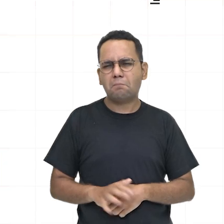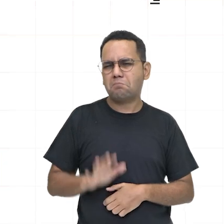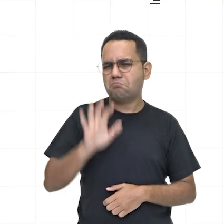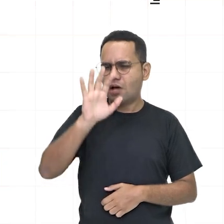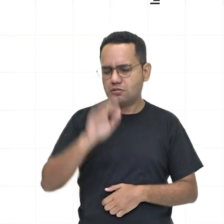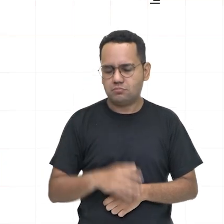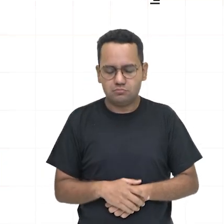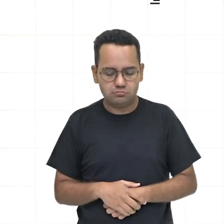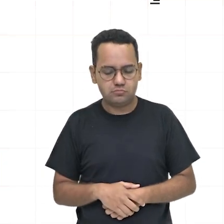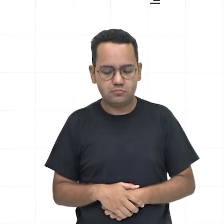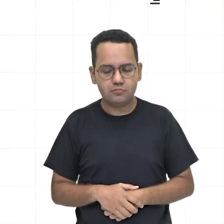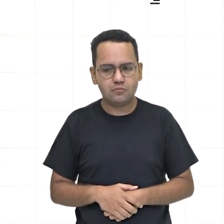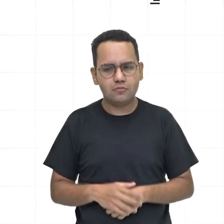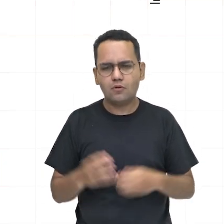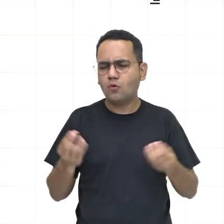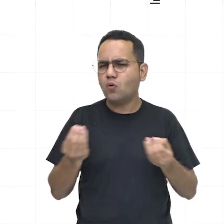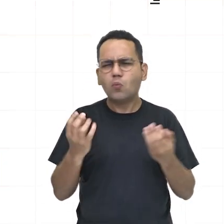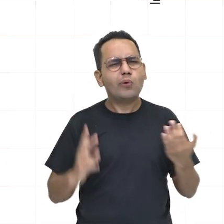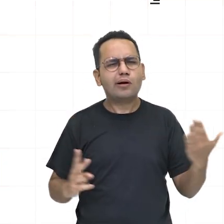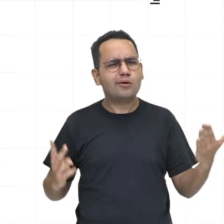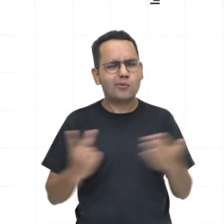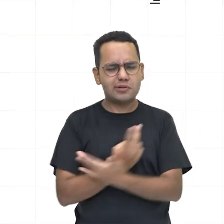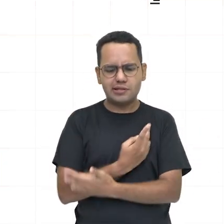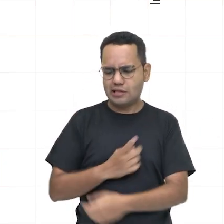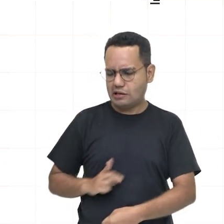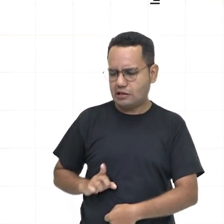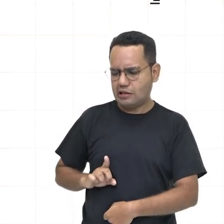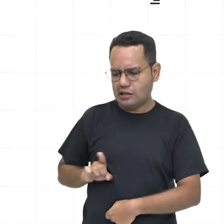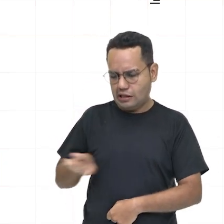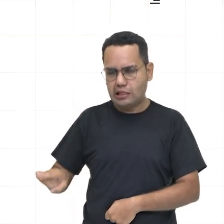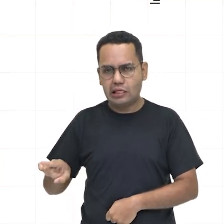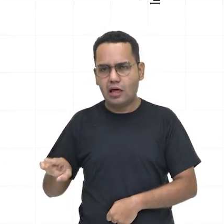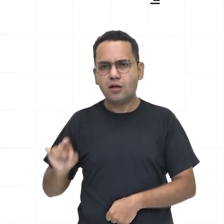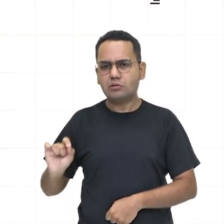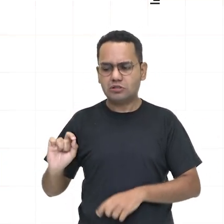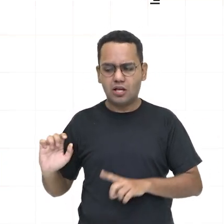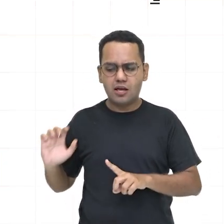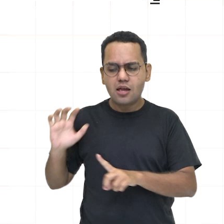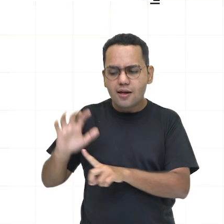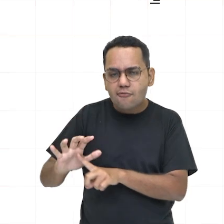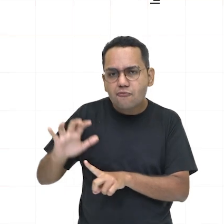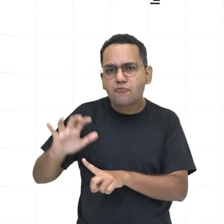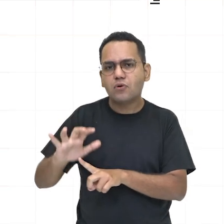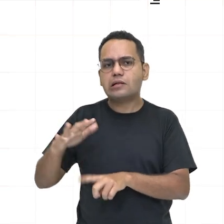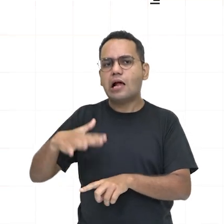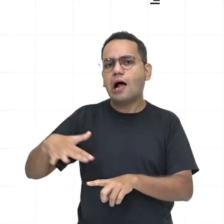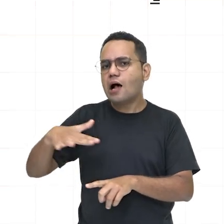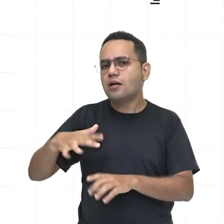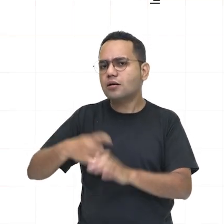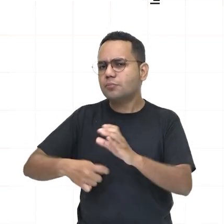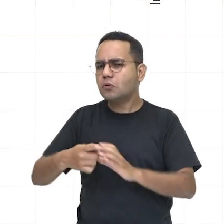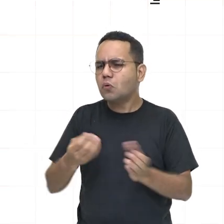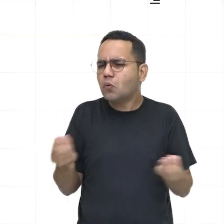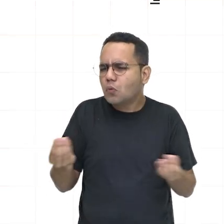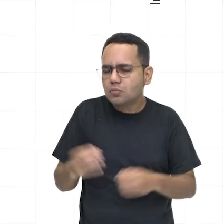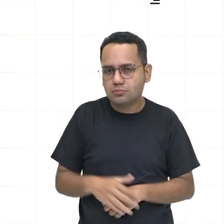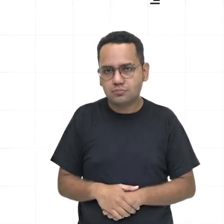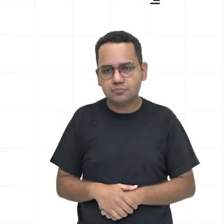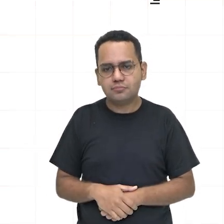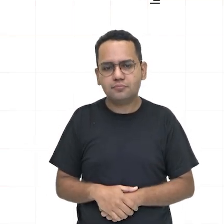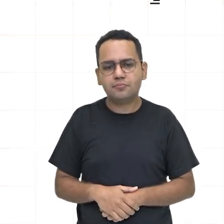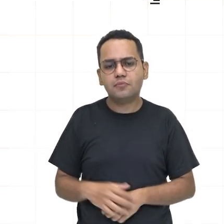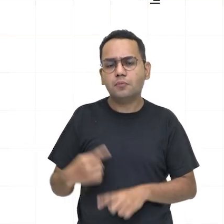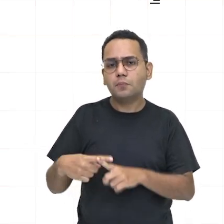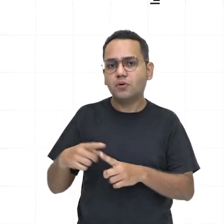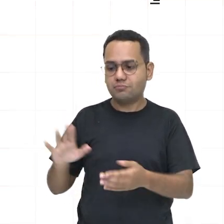que o lado soviético, o Oriente, eles ameaçavam o capitalismo? Porque a proposta deles era